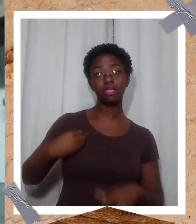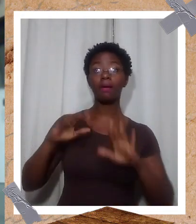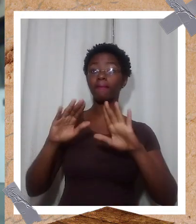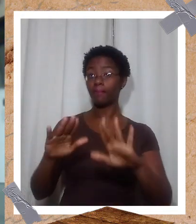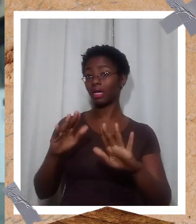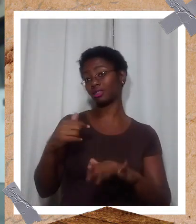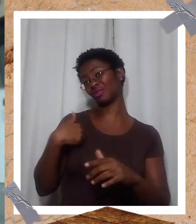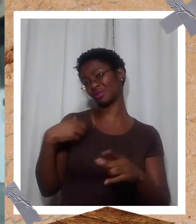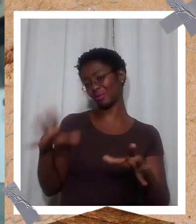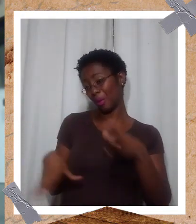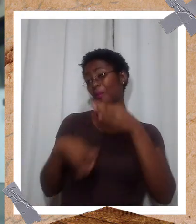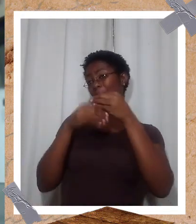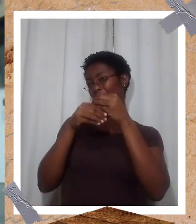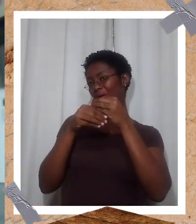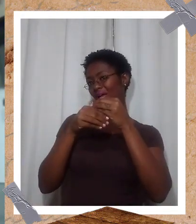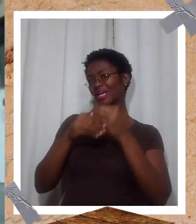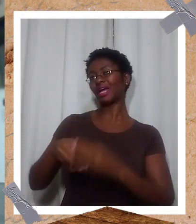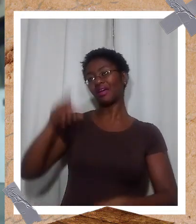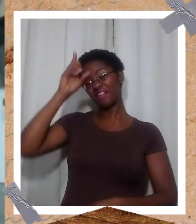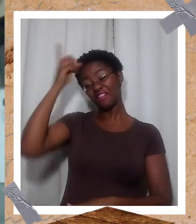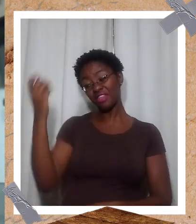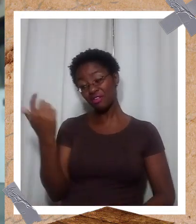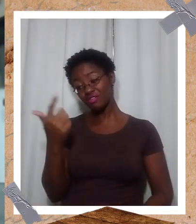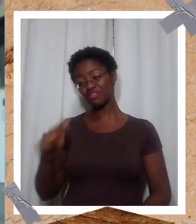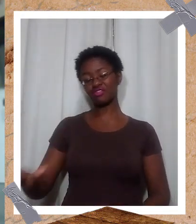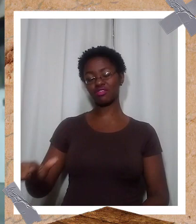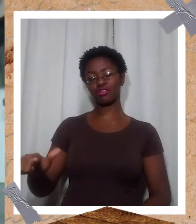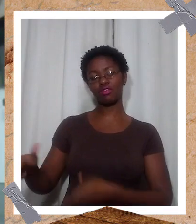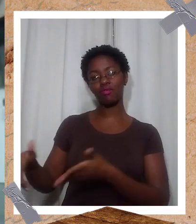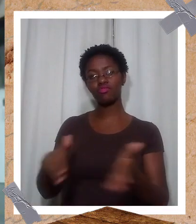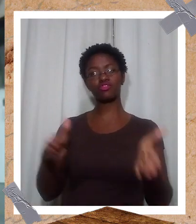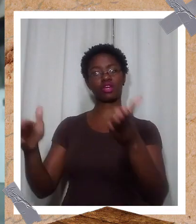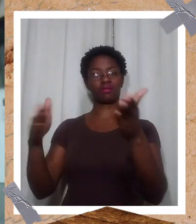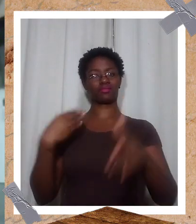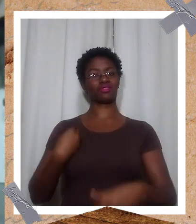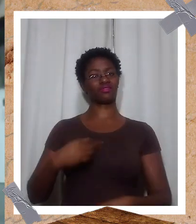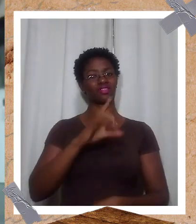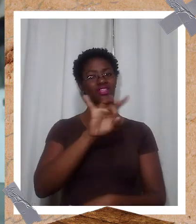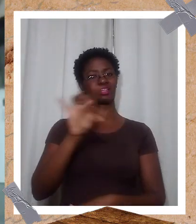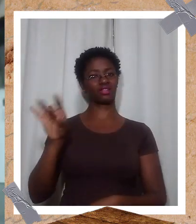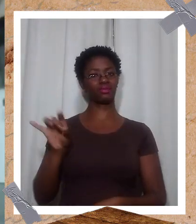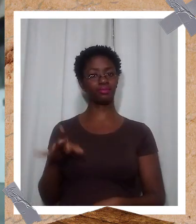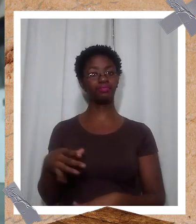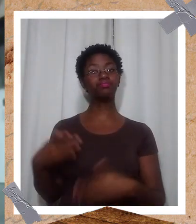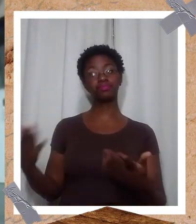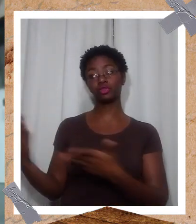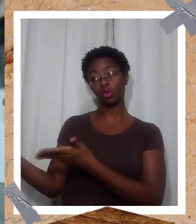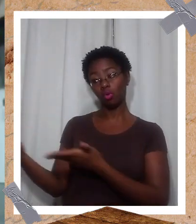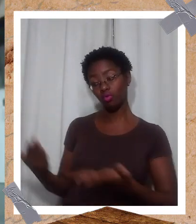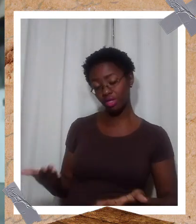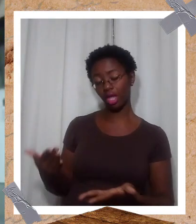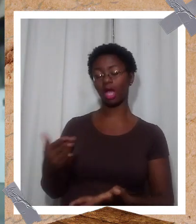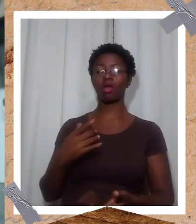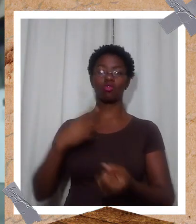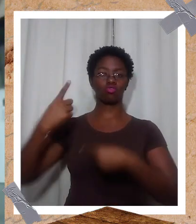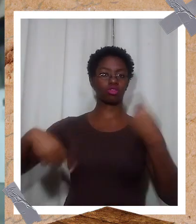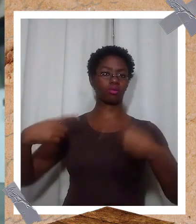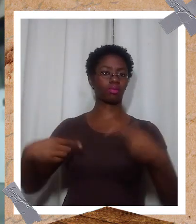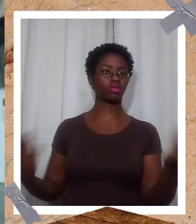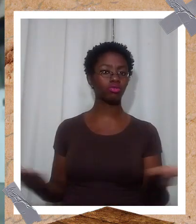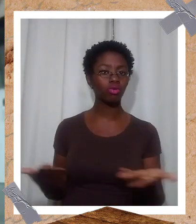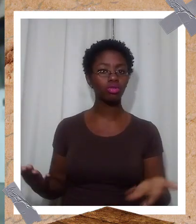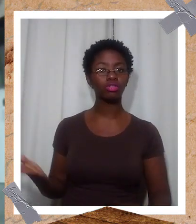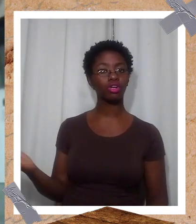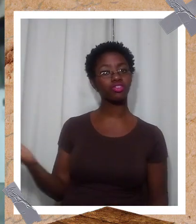Reinventando Trajetórias. Eu queria, então, sem mais, chamar os nossos debatedores. Primeiro, eu queria chamar para a